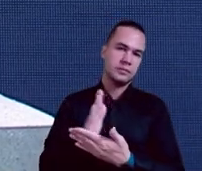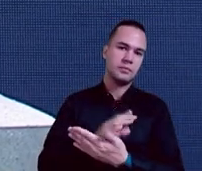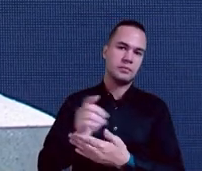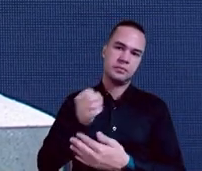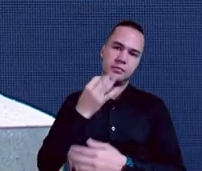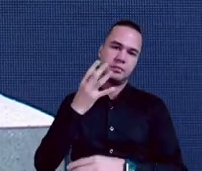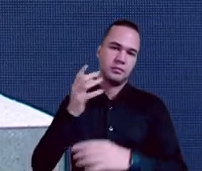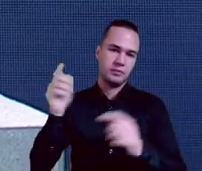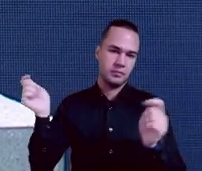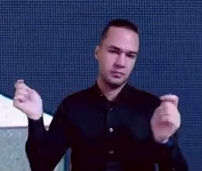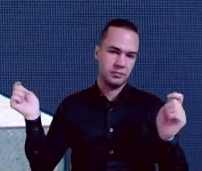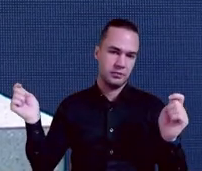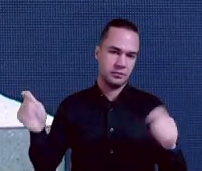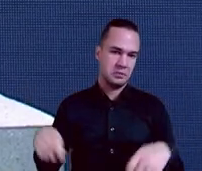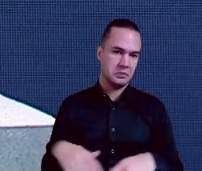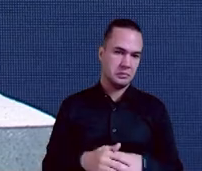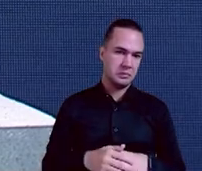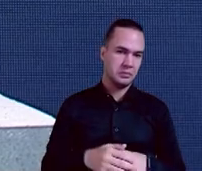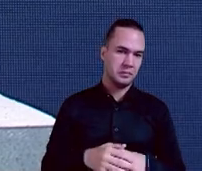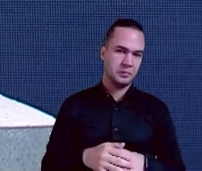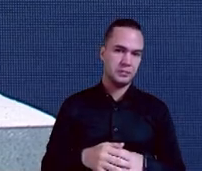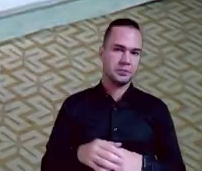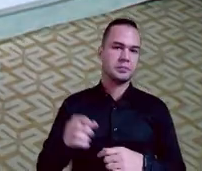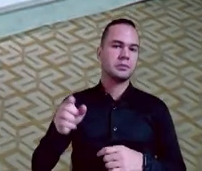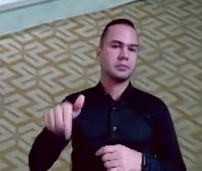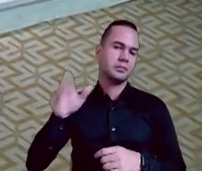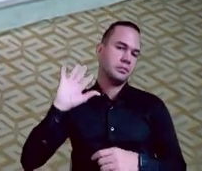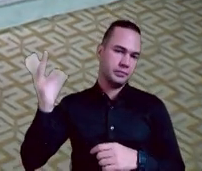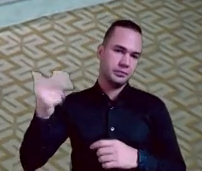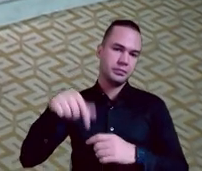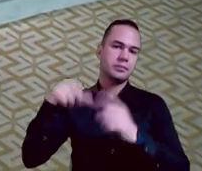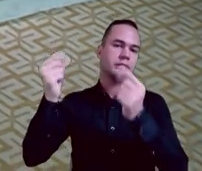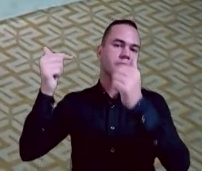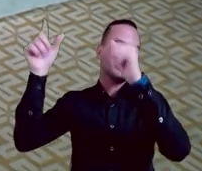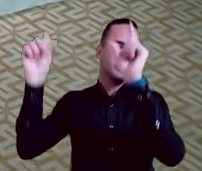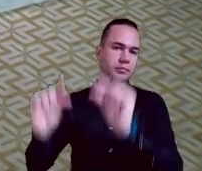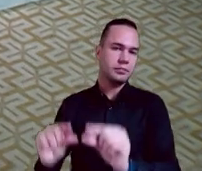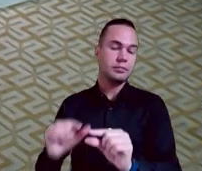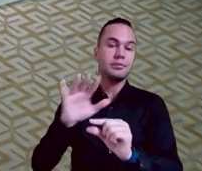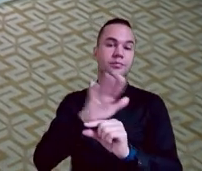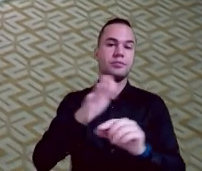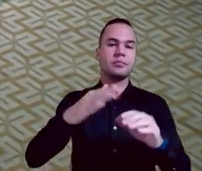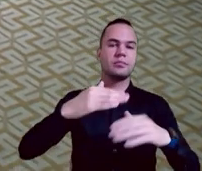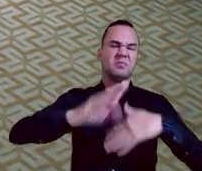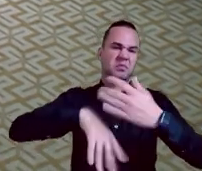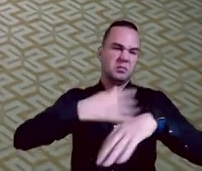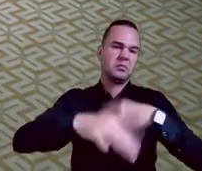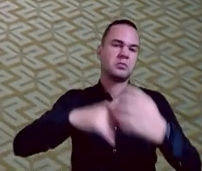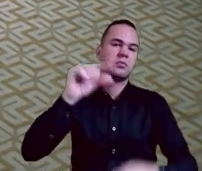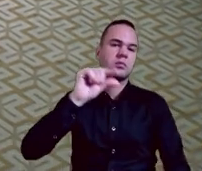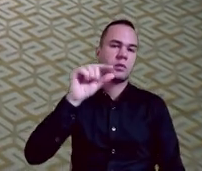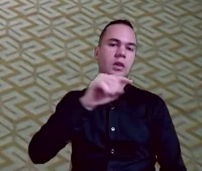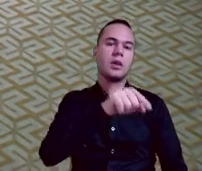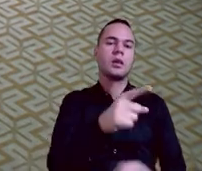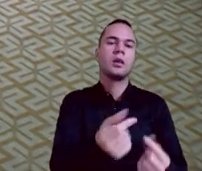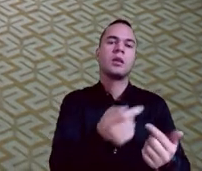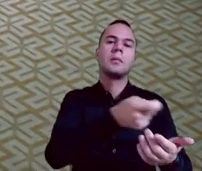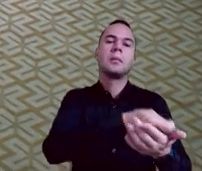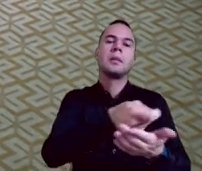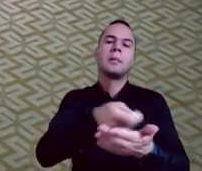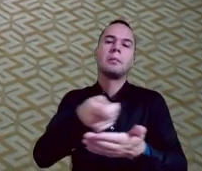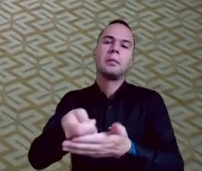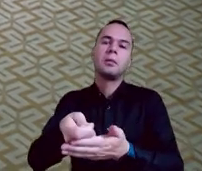sabe correr aí uma recessão mas tem esse desalinhamento aí na cadeia de investimento para